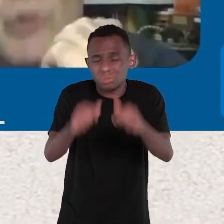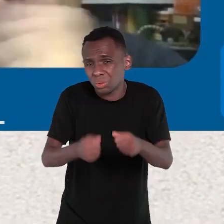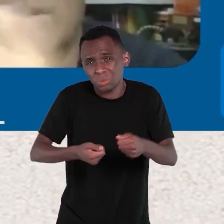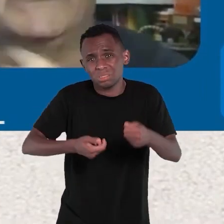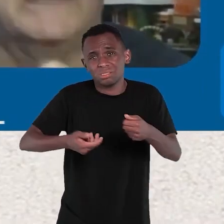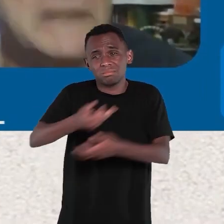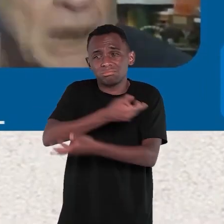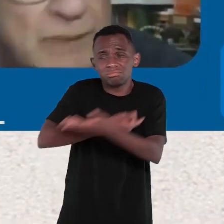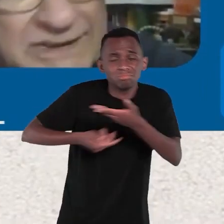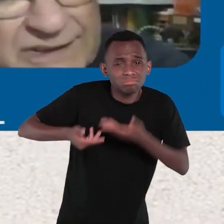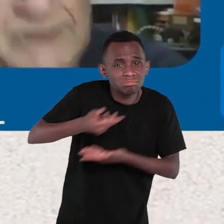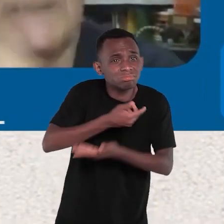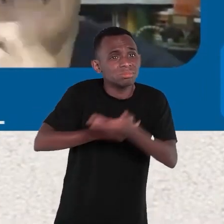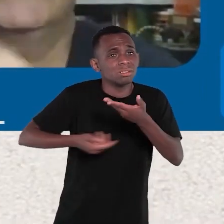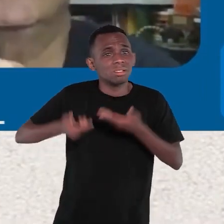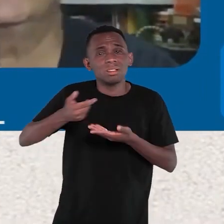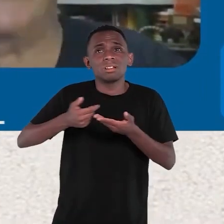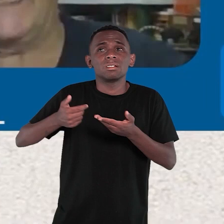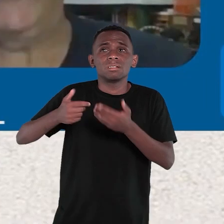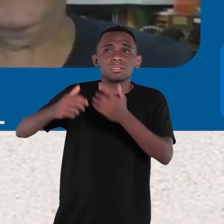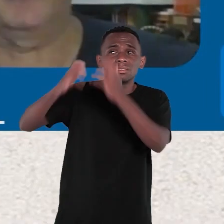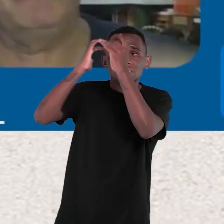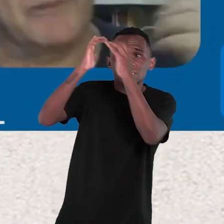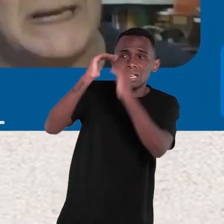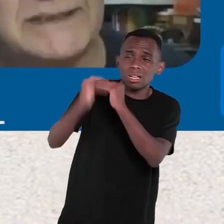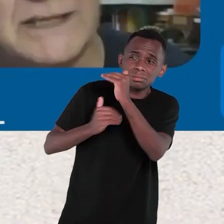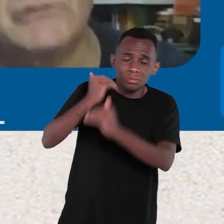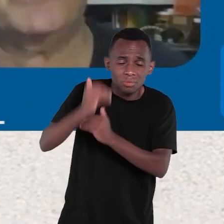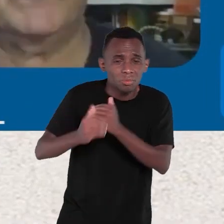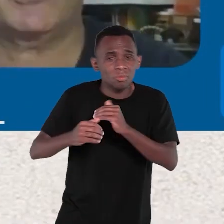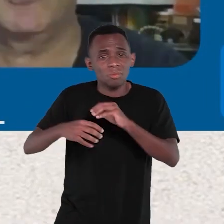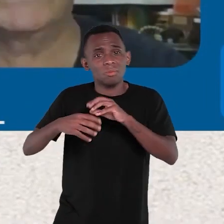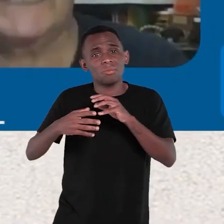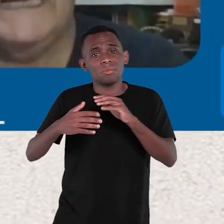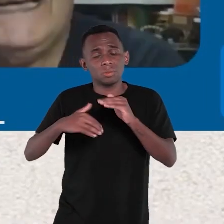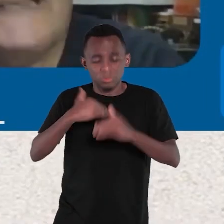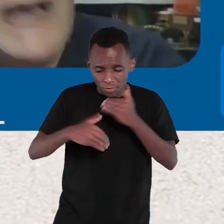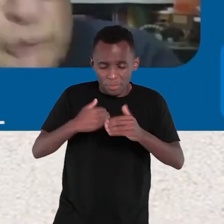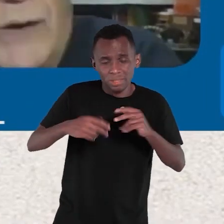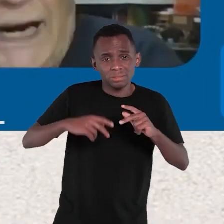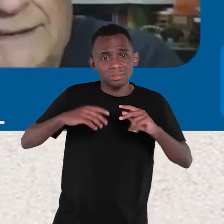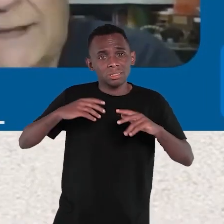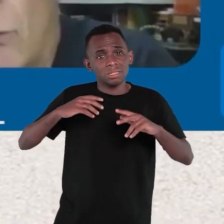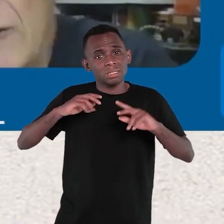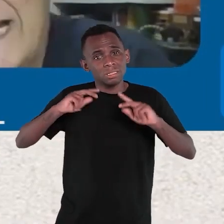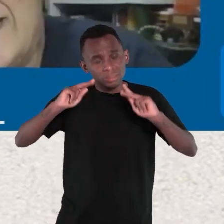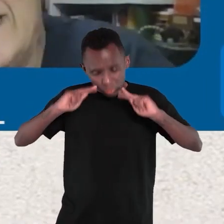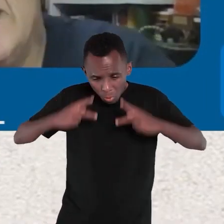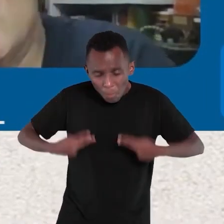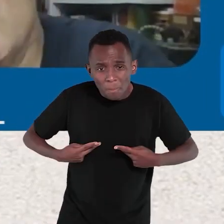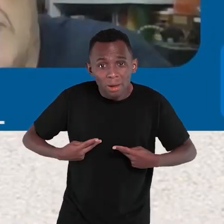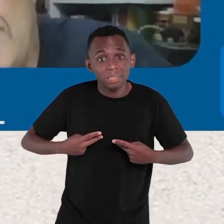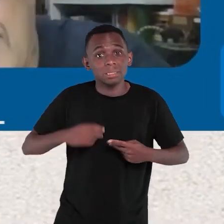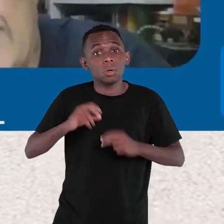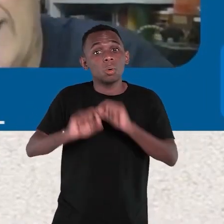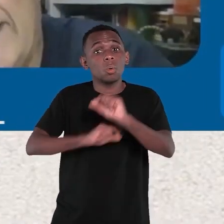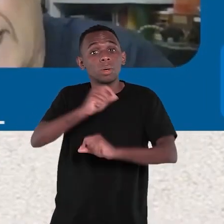que discutem a plasticidade do cérebro, a formação das pessoas e a educação, de